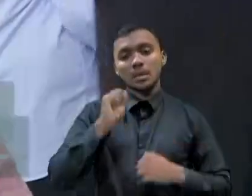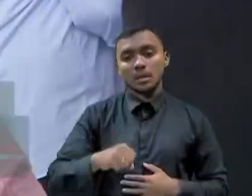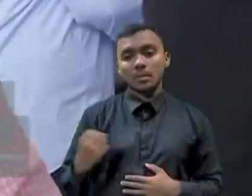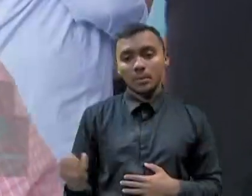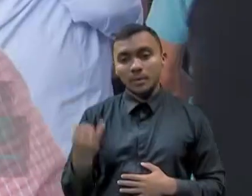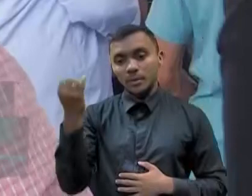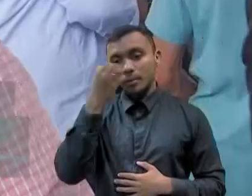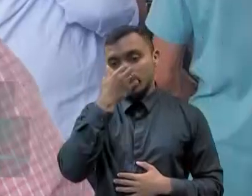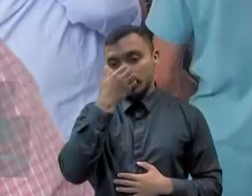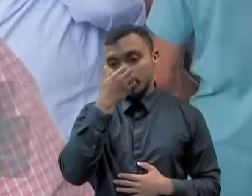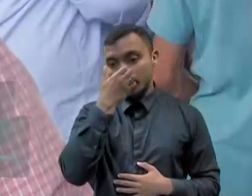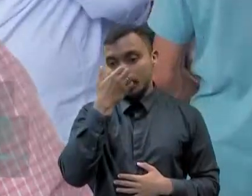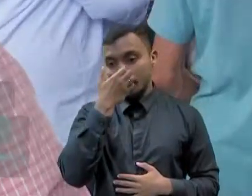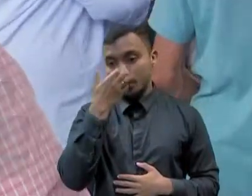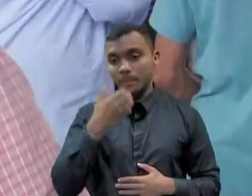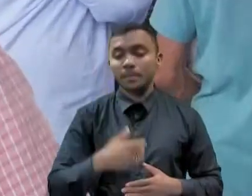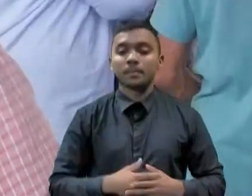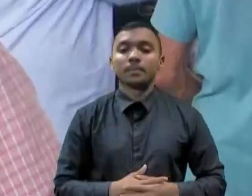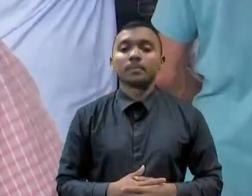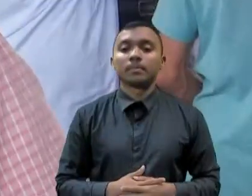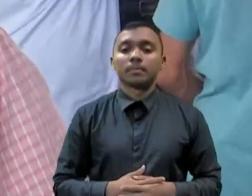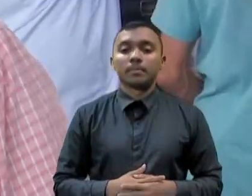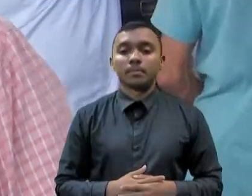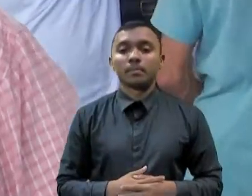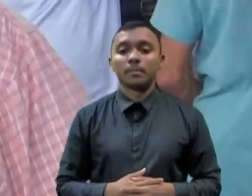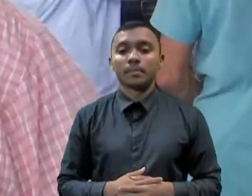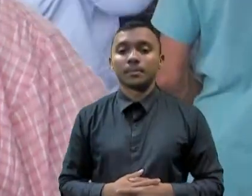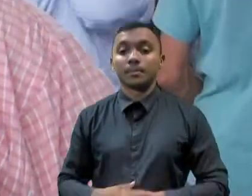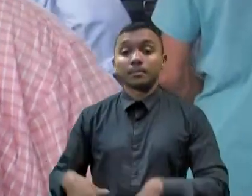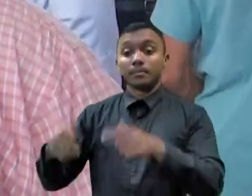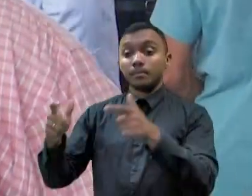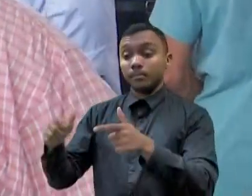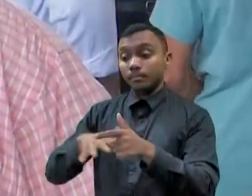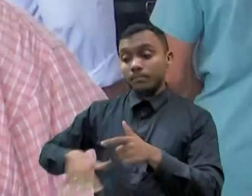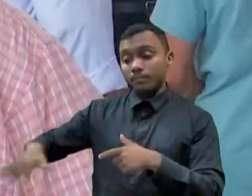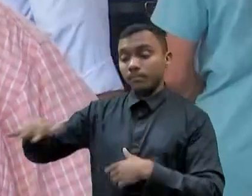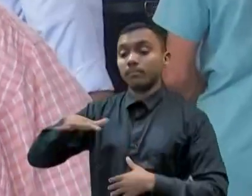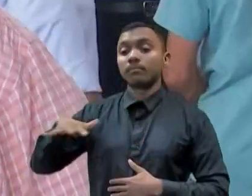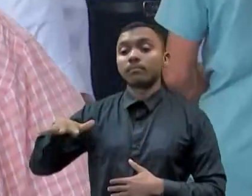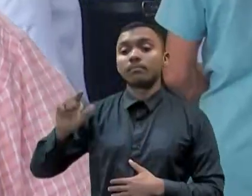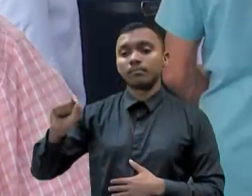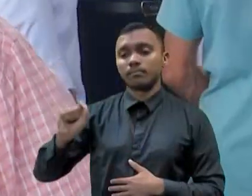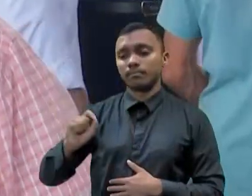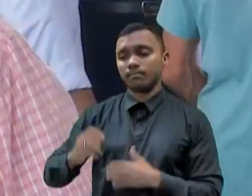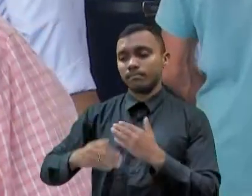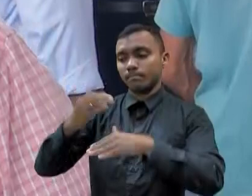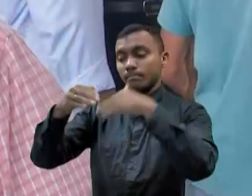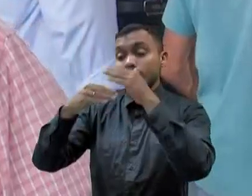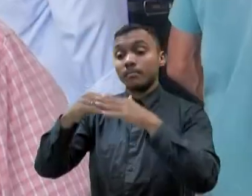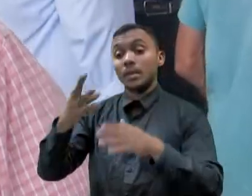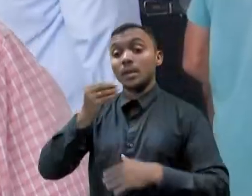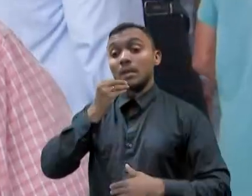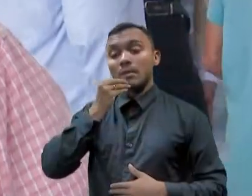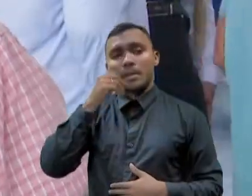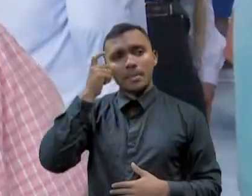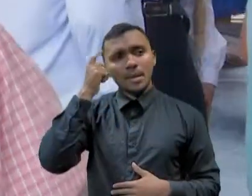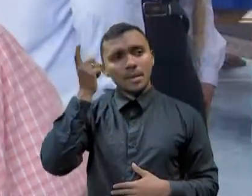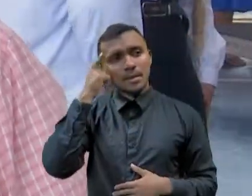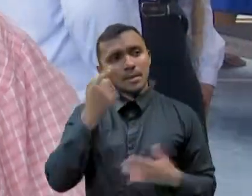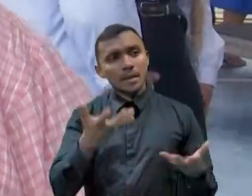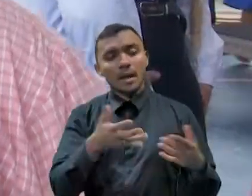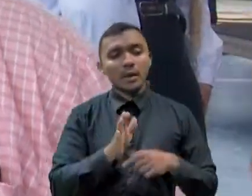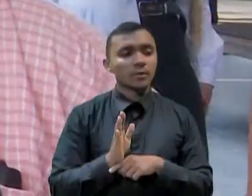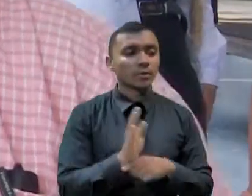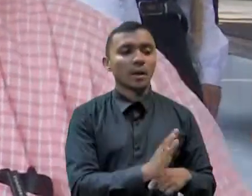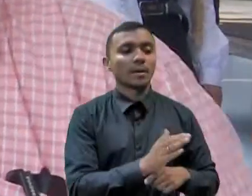que no município, a questão do desenvolvimento, a gente tem que pensar um